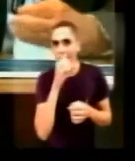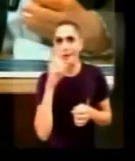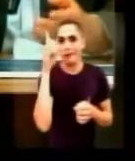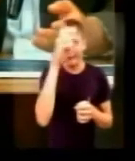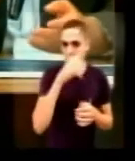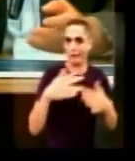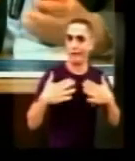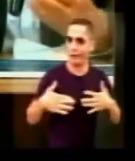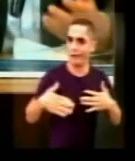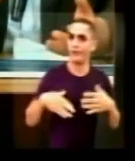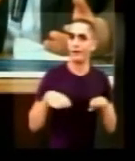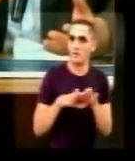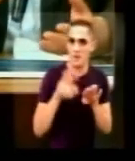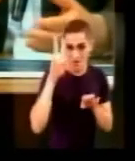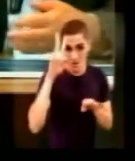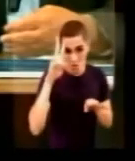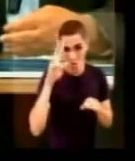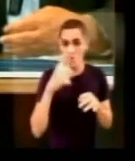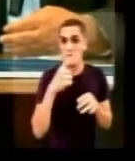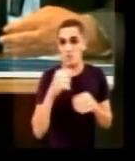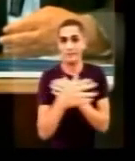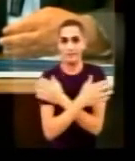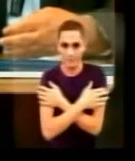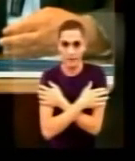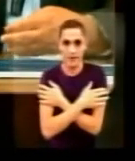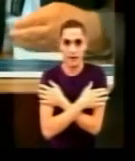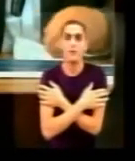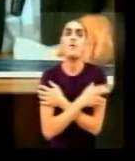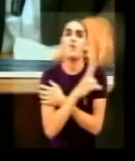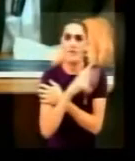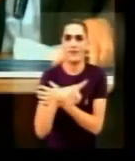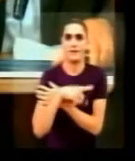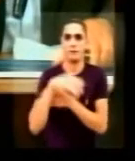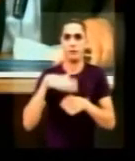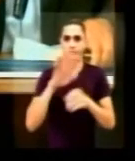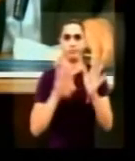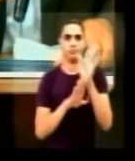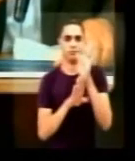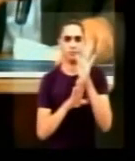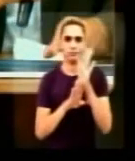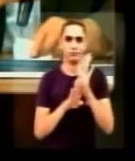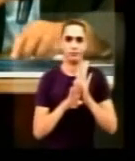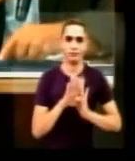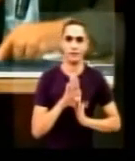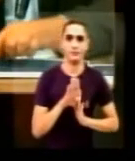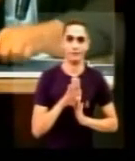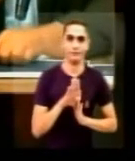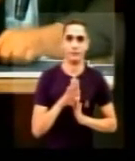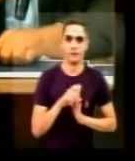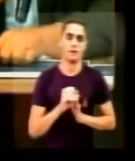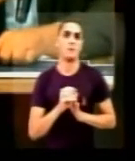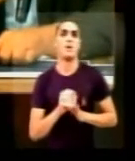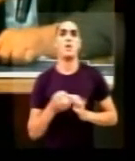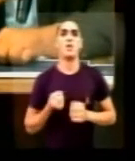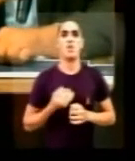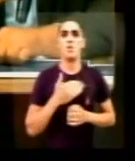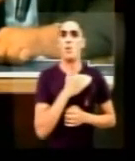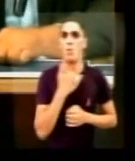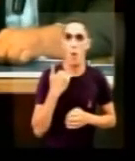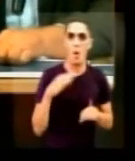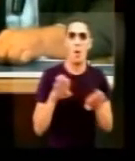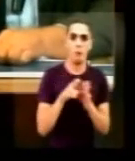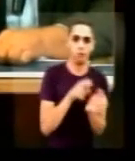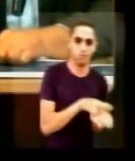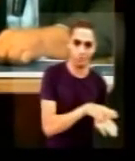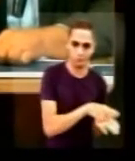casos. Aumentando o caso, aumenta a internação e aumenta a morte. Então, é fundamental. Olha que hoje nós estamos